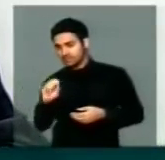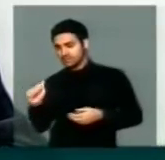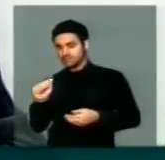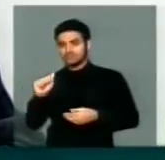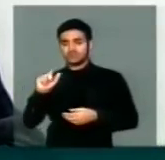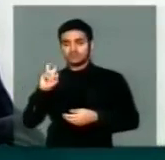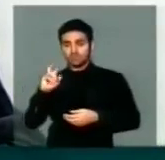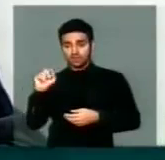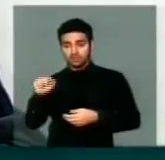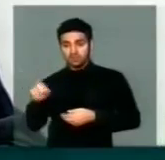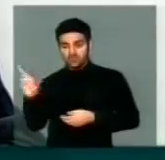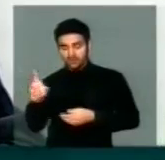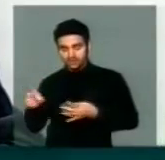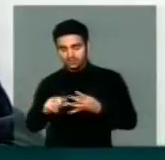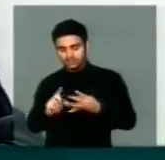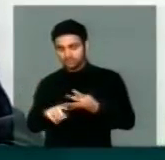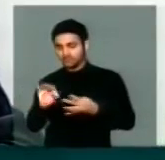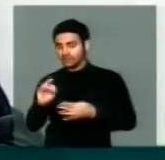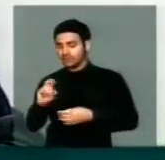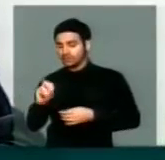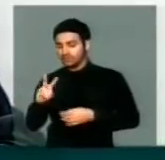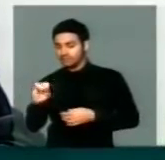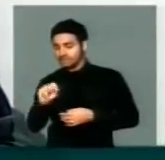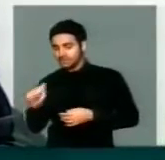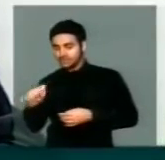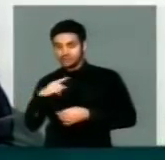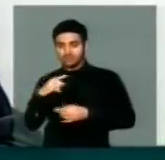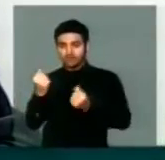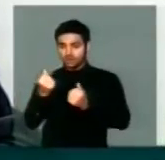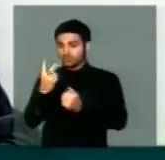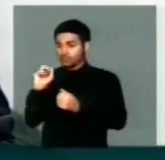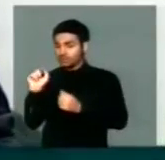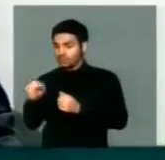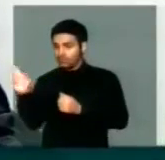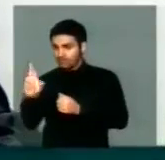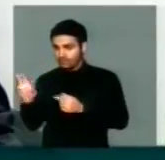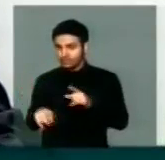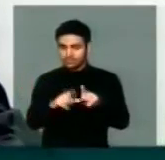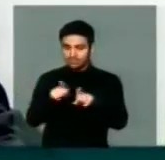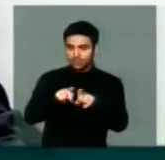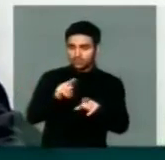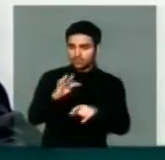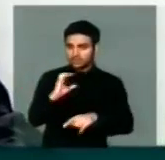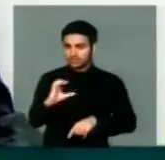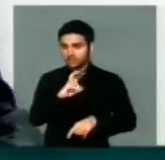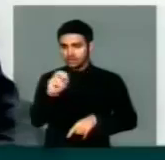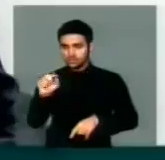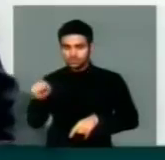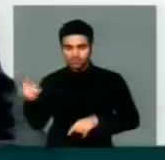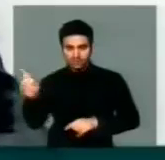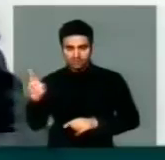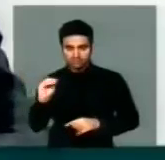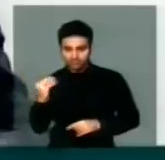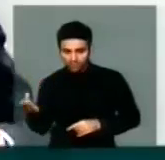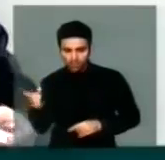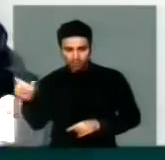mil, novamente Trevisa Empreendimentos no valor de R$100 mil e uma doação da UTC do valor de R$500 mil,